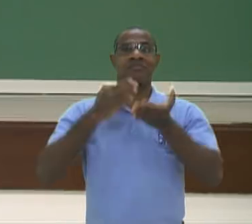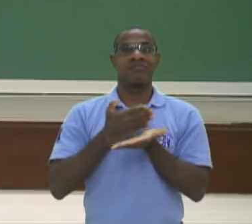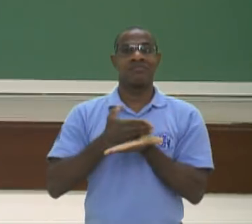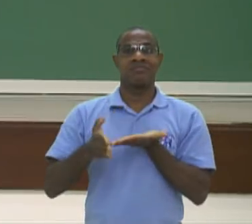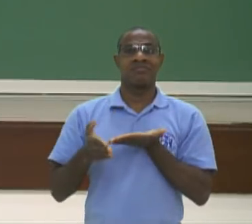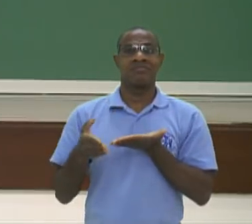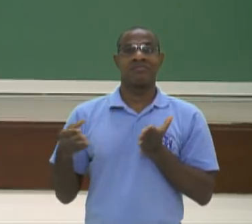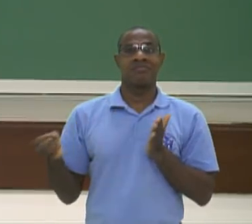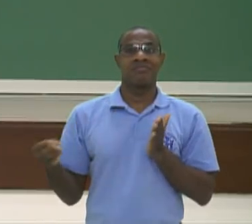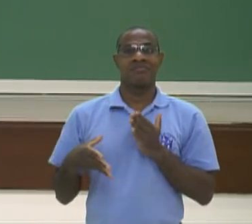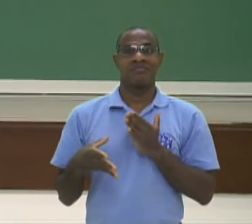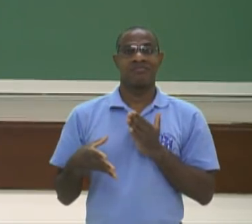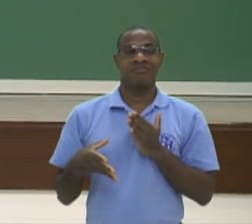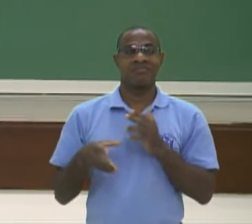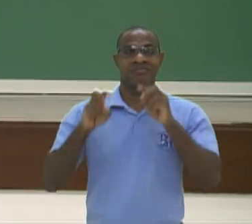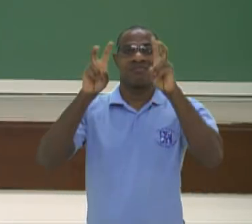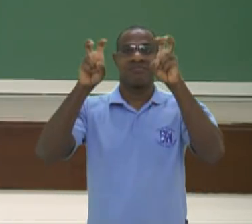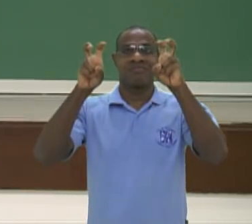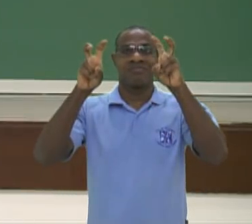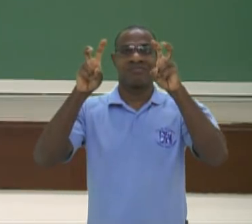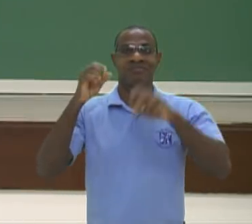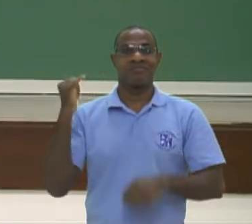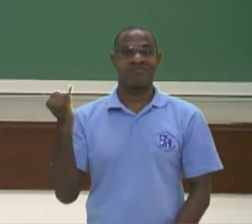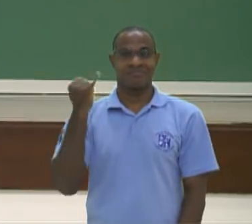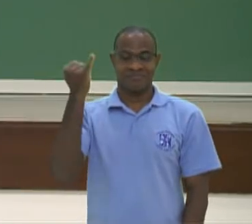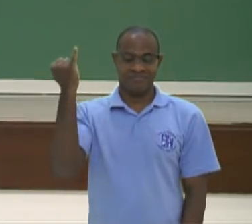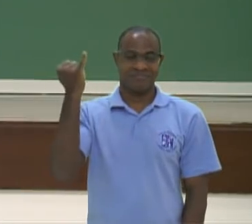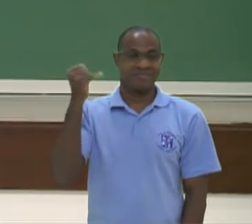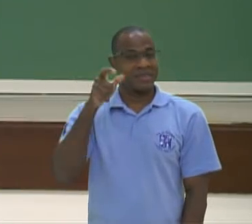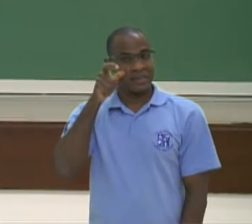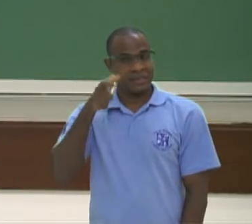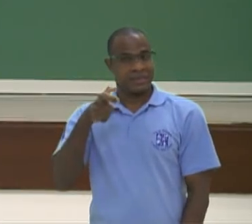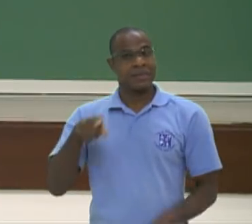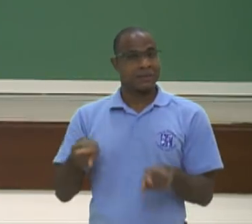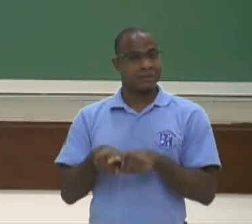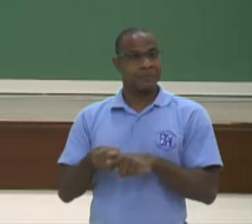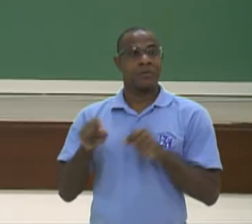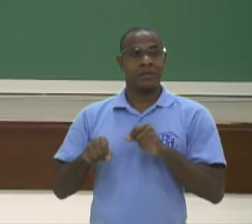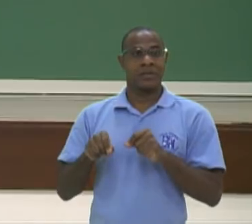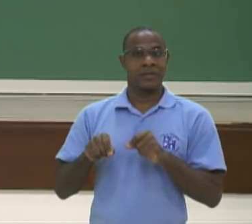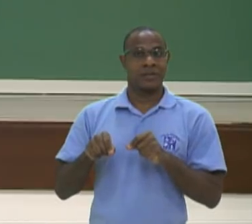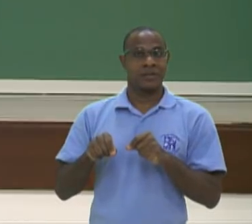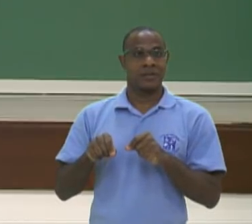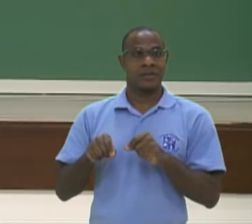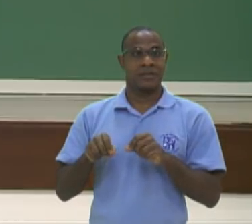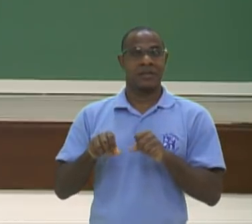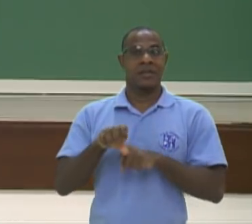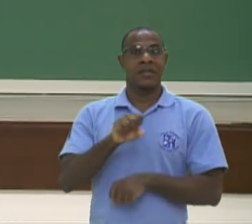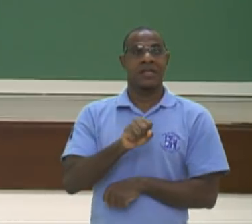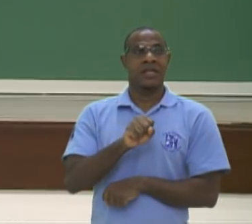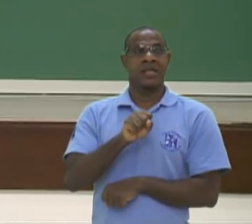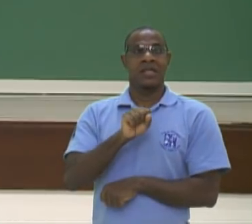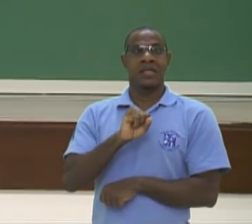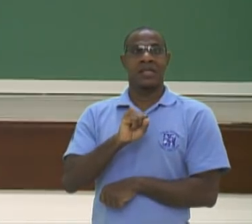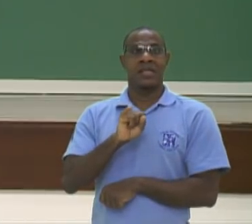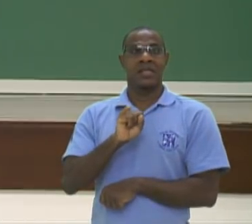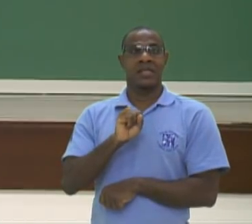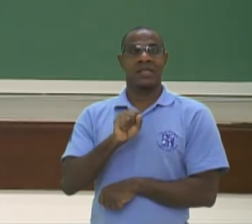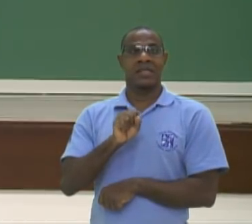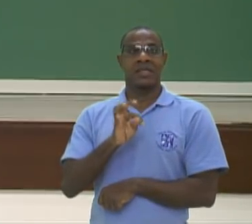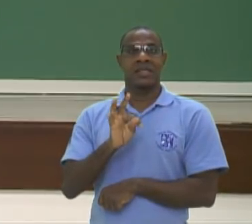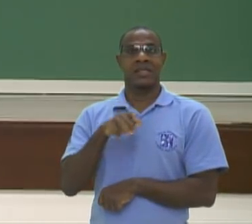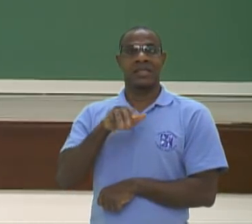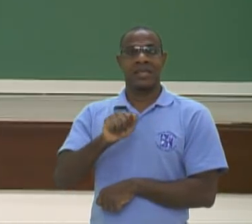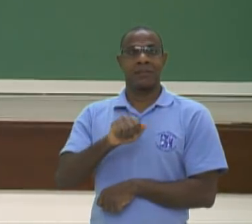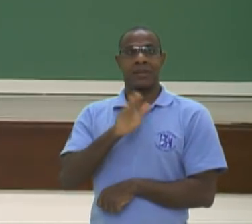conteúdo novo, extremamente importante e muito interessante, que é o sistema endócrino. Você já ouviu falar